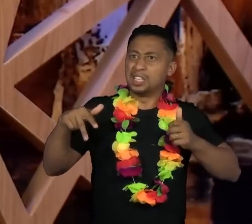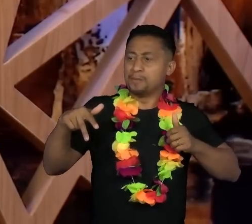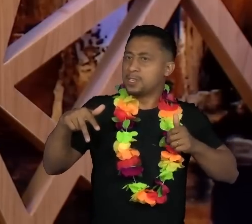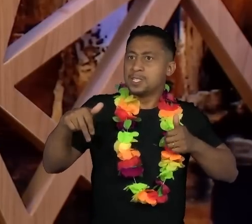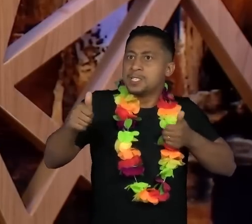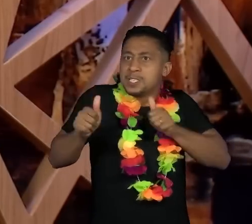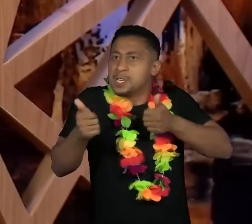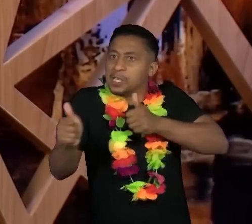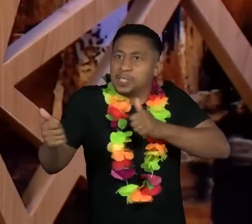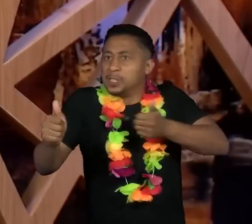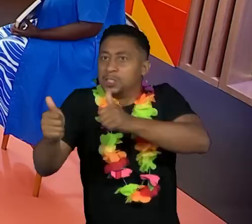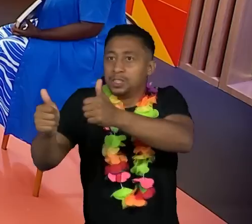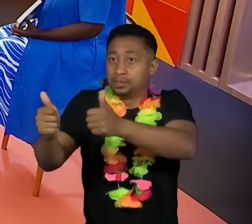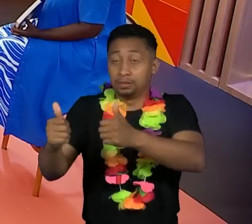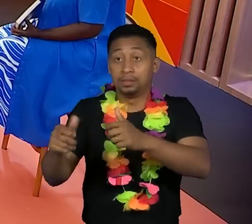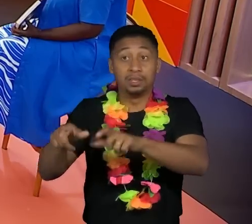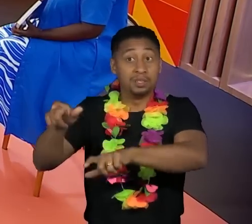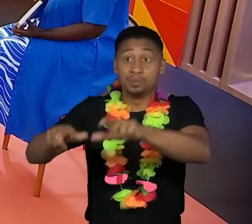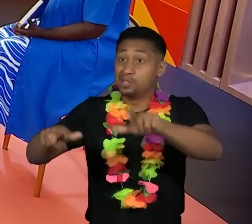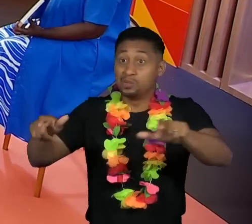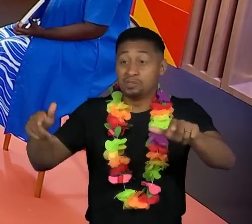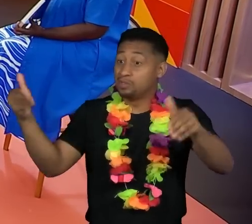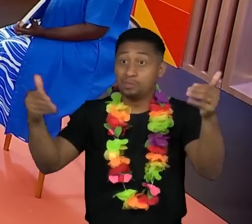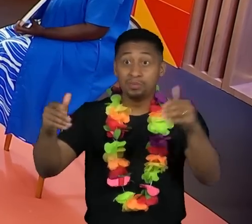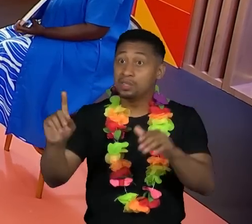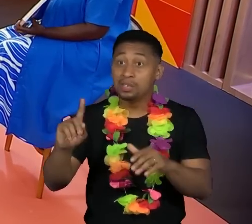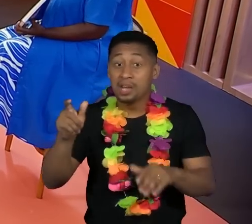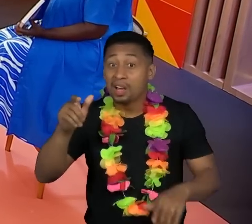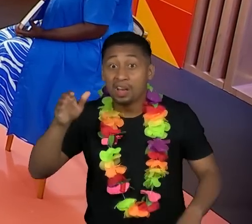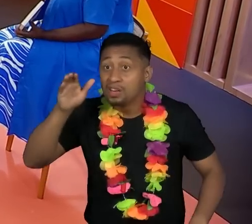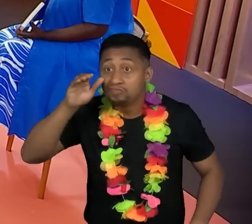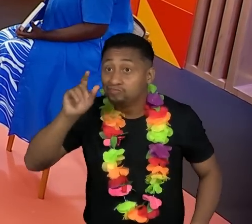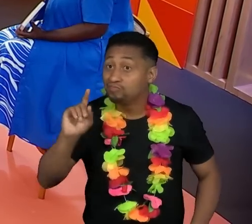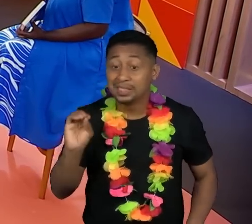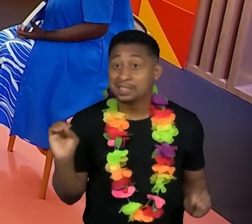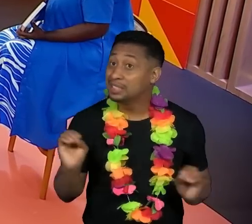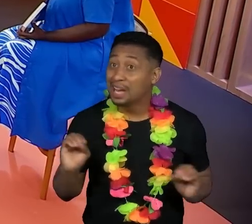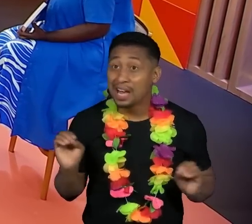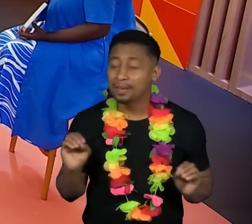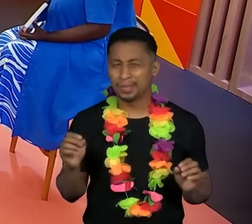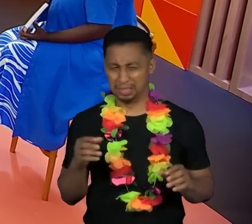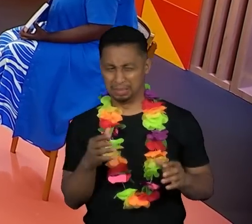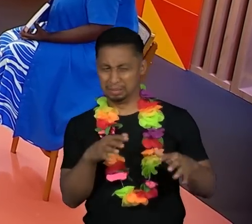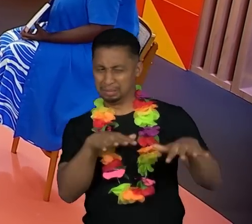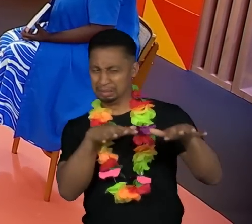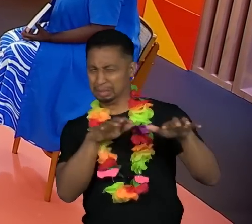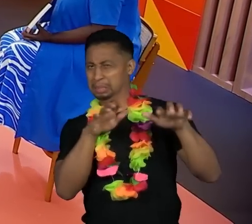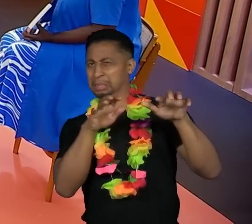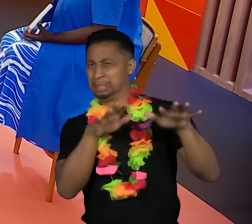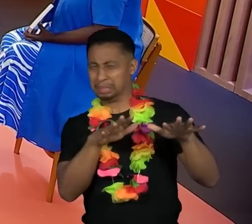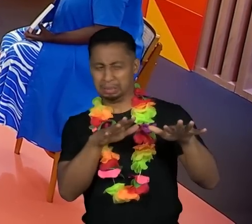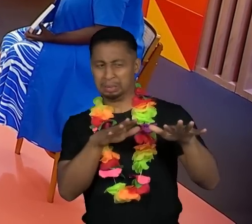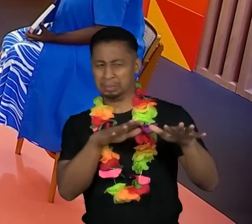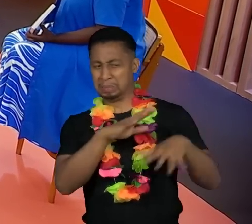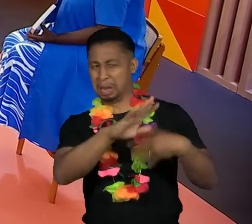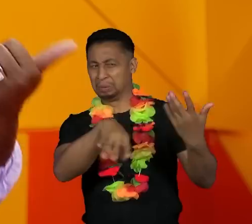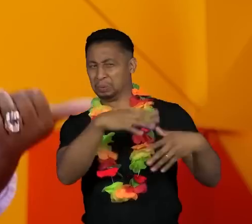iam para os desfiles assistir porque era bagunça, era coisa de marginal, era baderna. Escolas